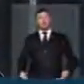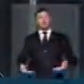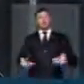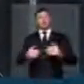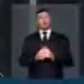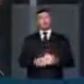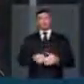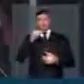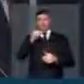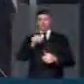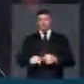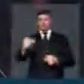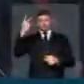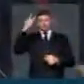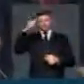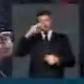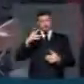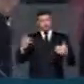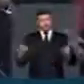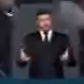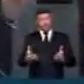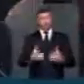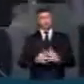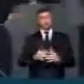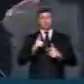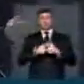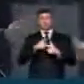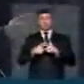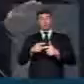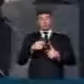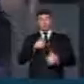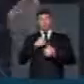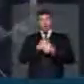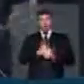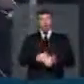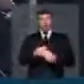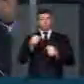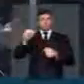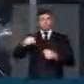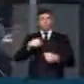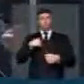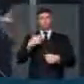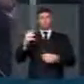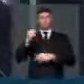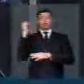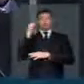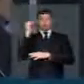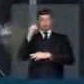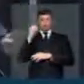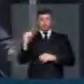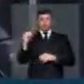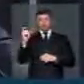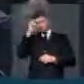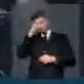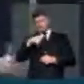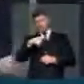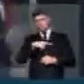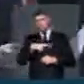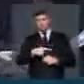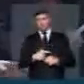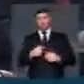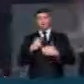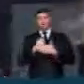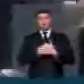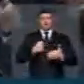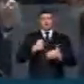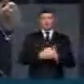registro histórico, porque acompanhei, para e passo, no meu Rio Grande do Sul, a dificuldade que foi, a luta